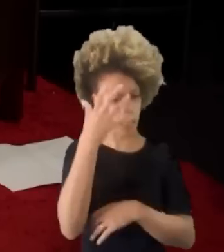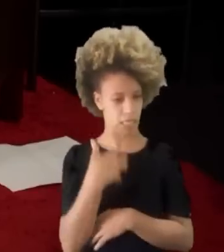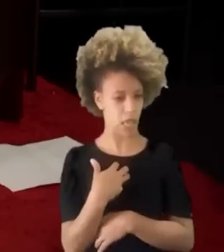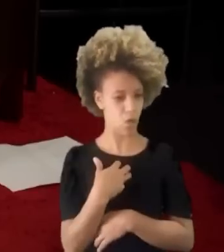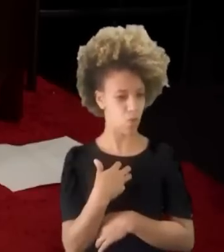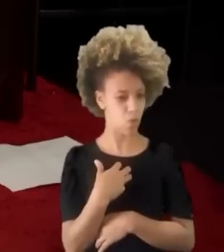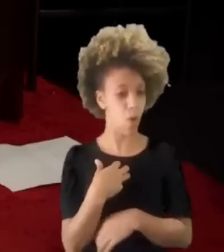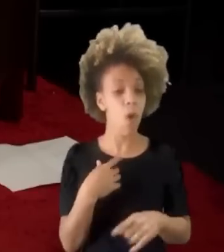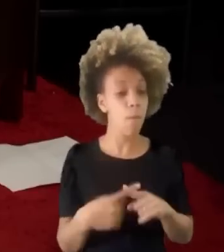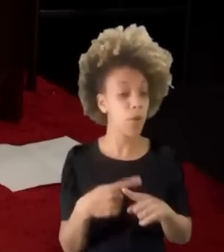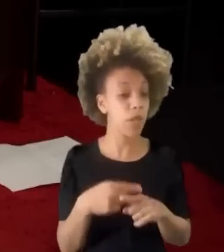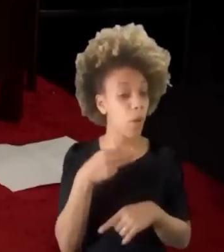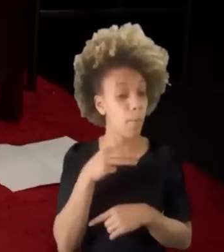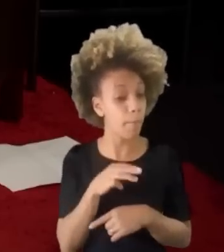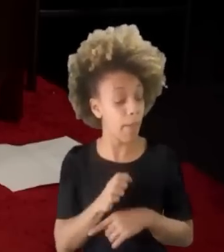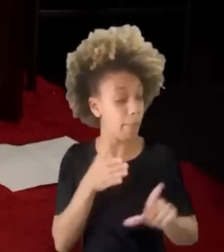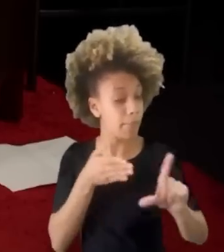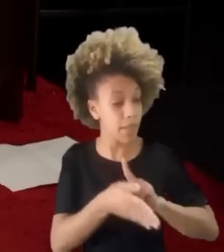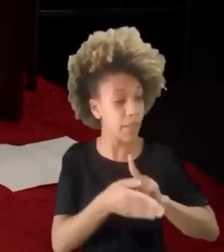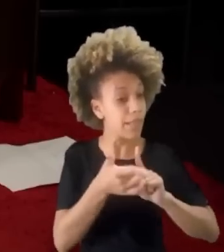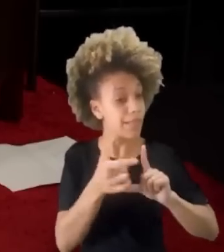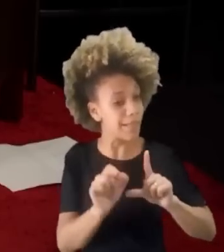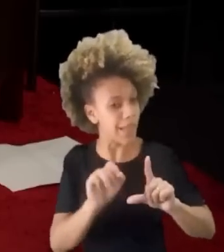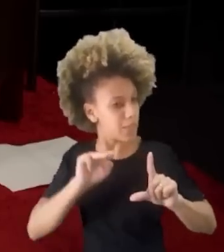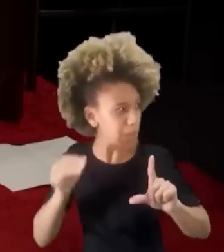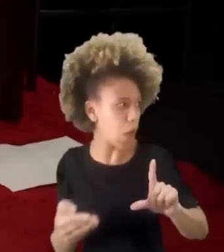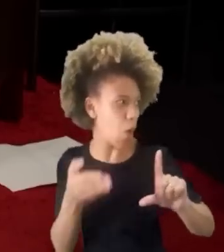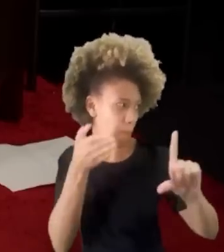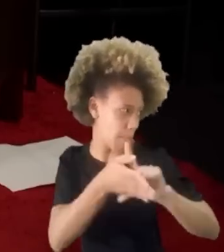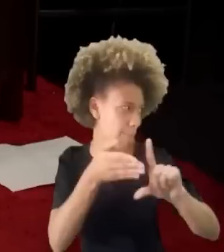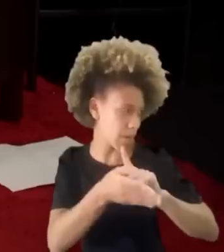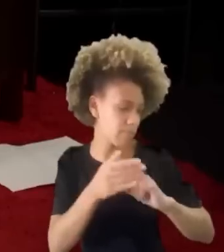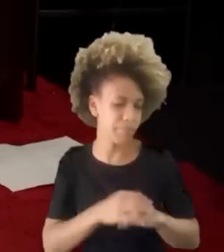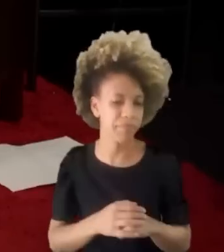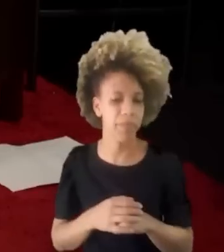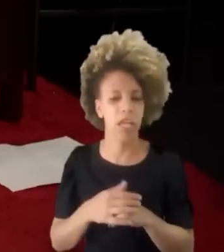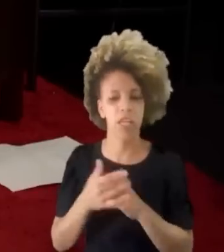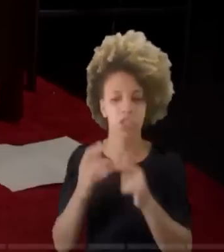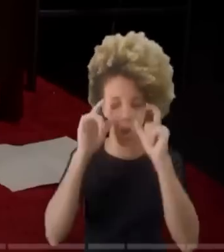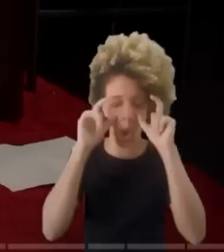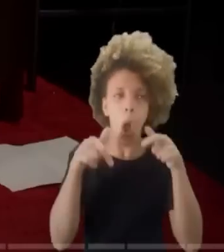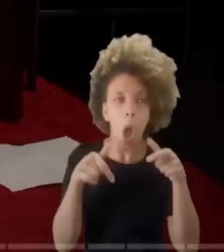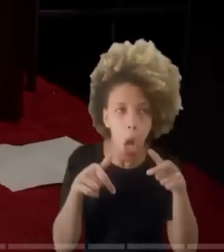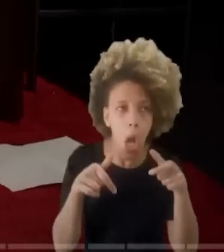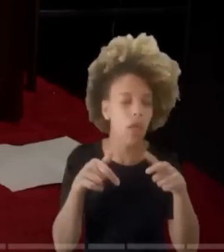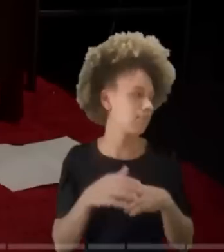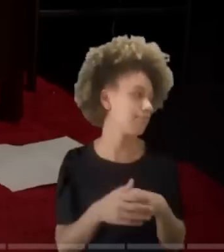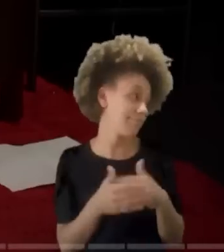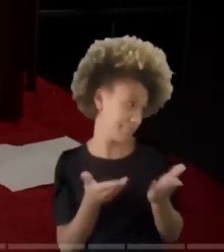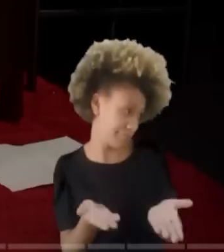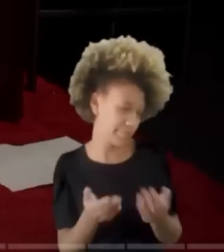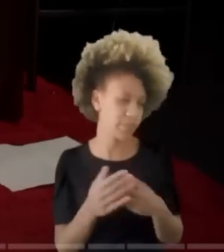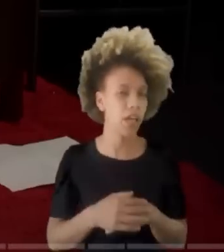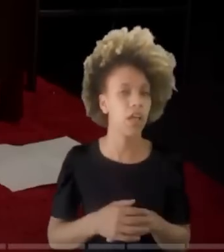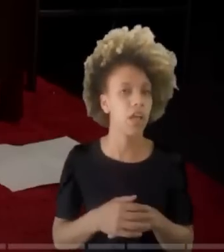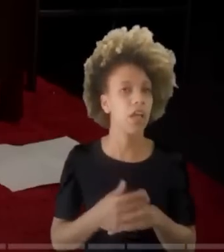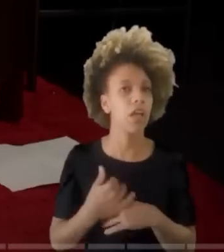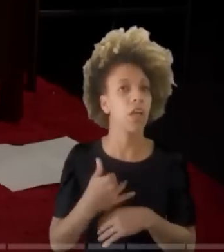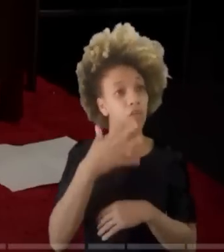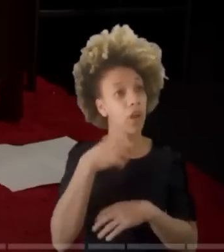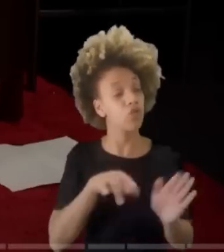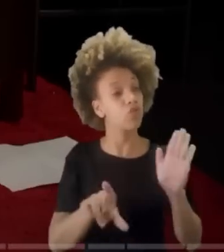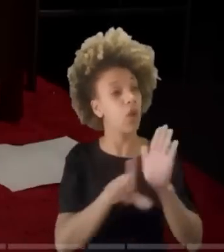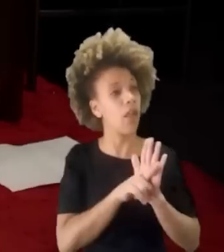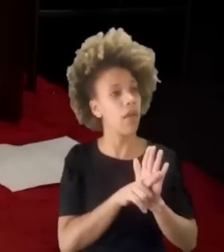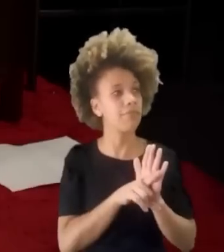sério porque um meme já era 10 milhão de View que é aqueles na época aqueles ó Clínica e que eu falando sério